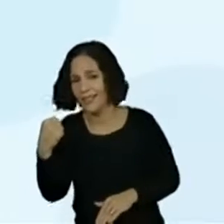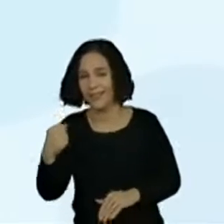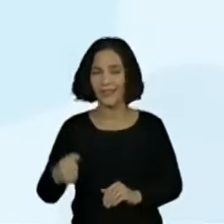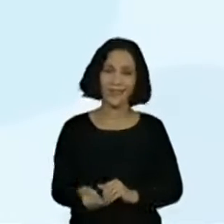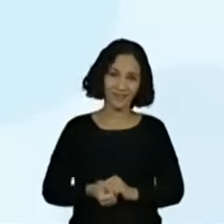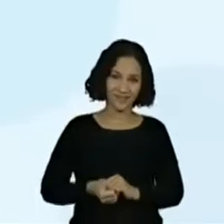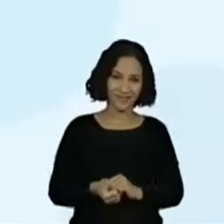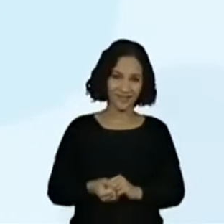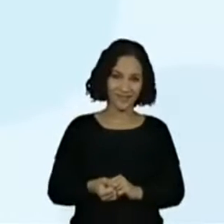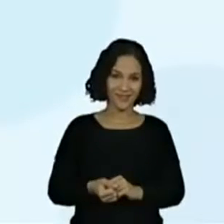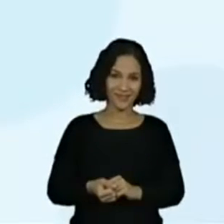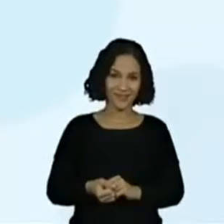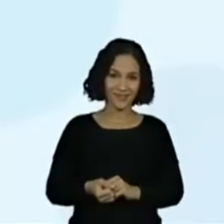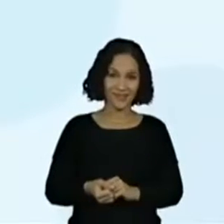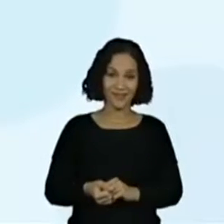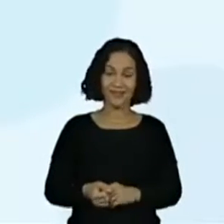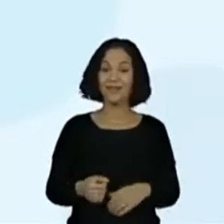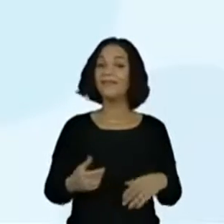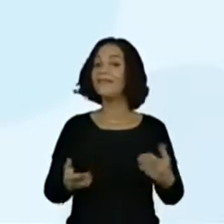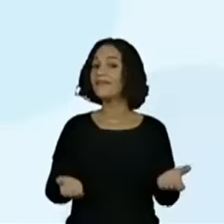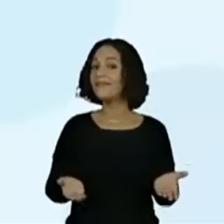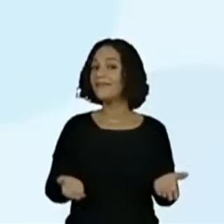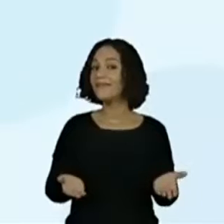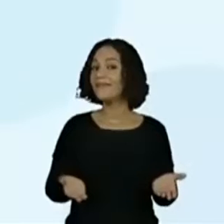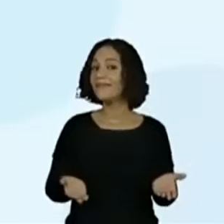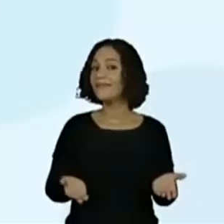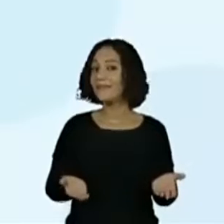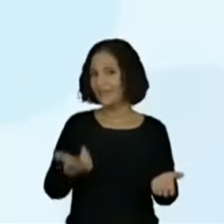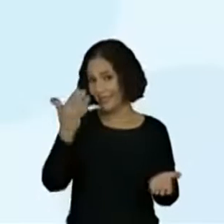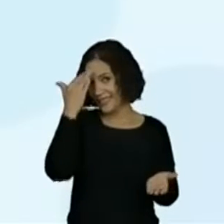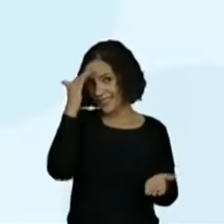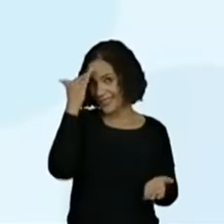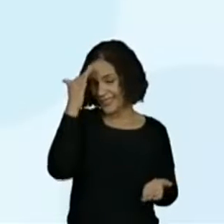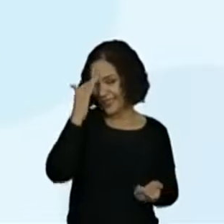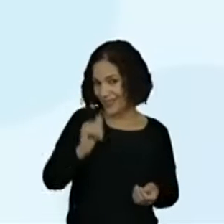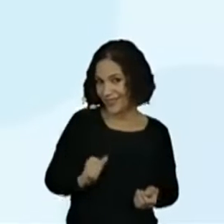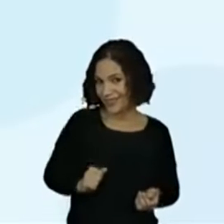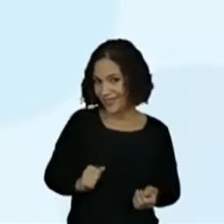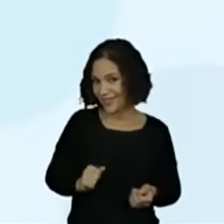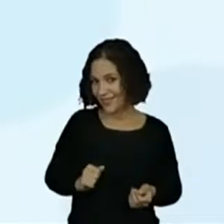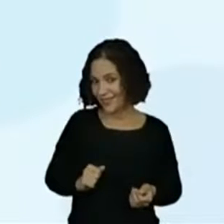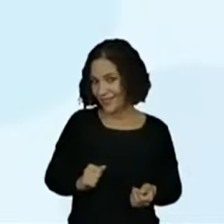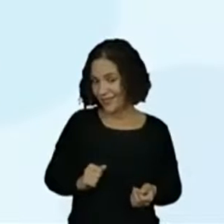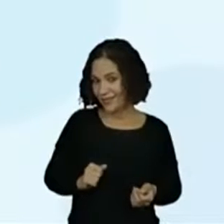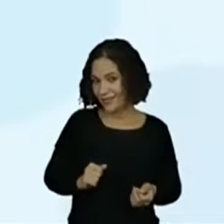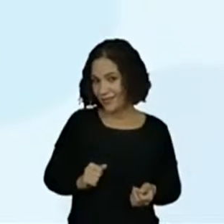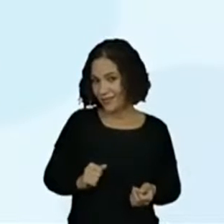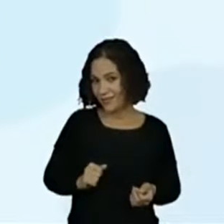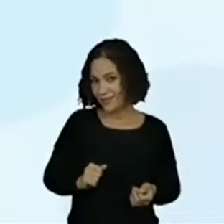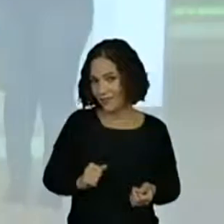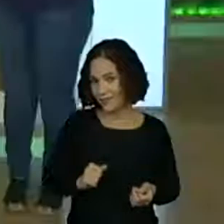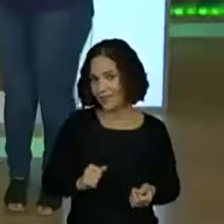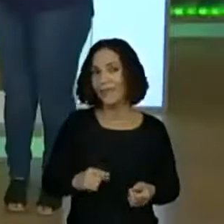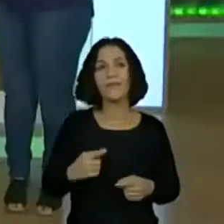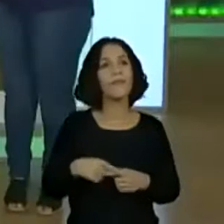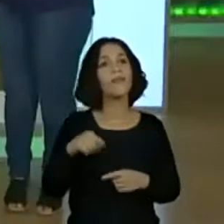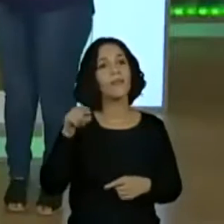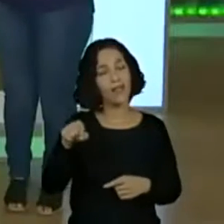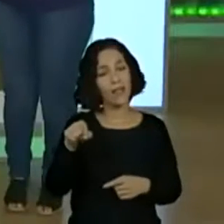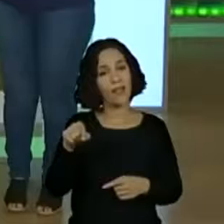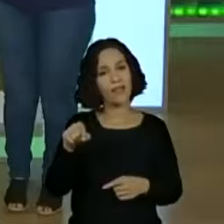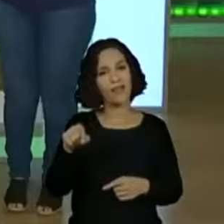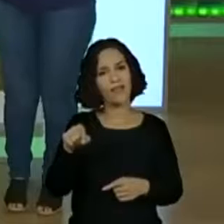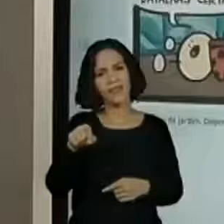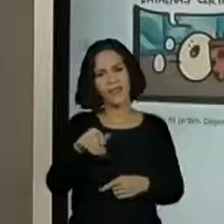E aí, professora? E aí, vocês? Já entenderam por que essas informações? Essa Joaninha